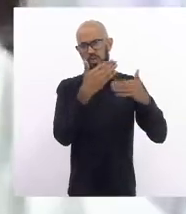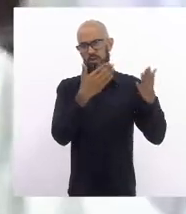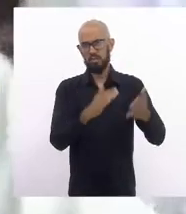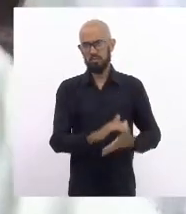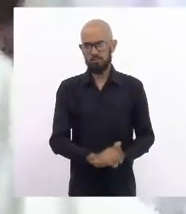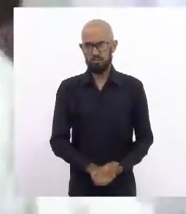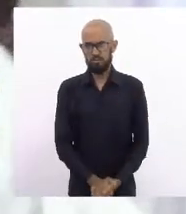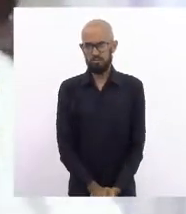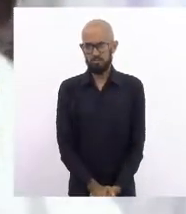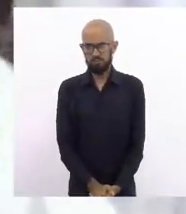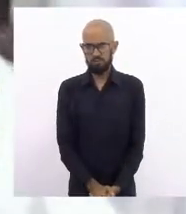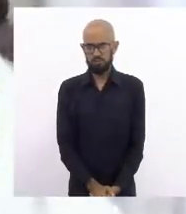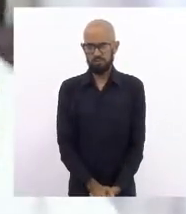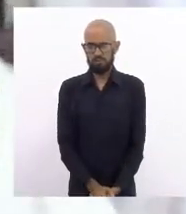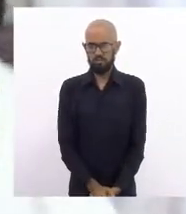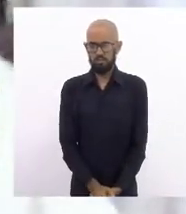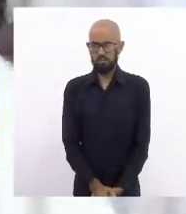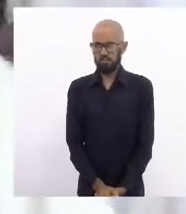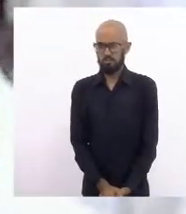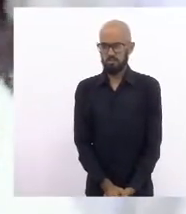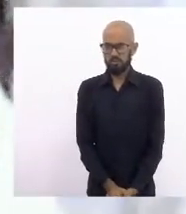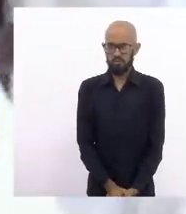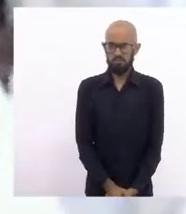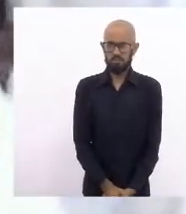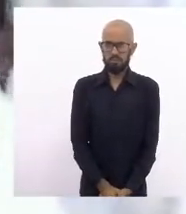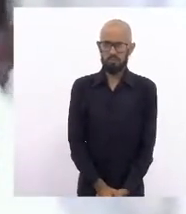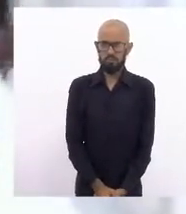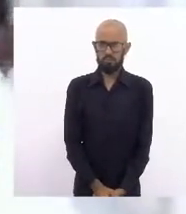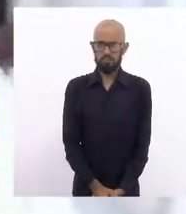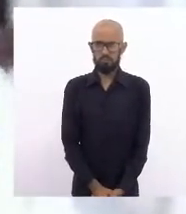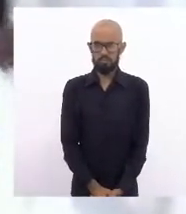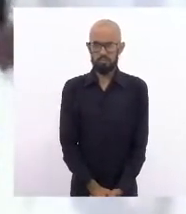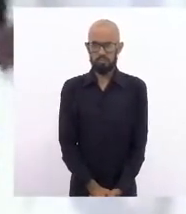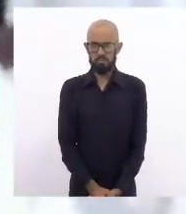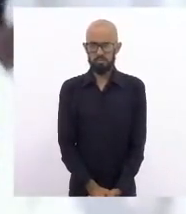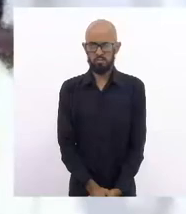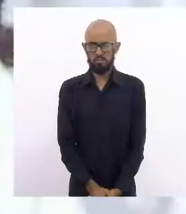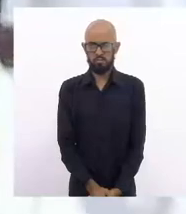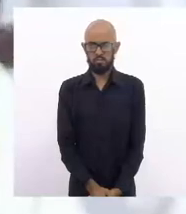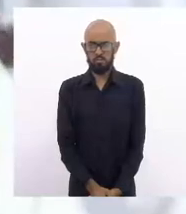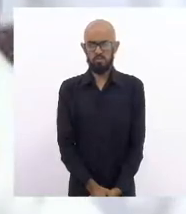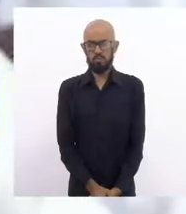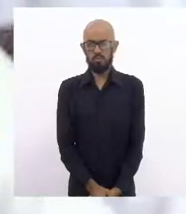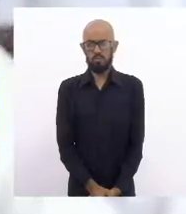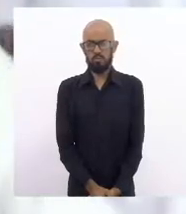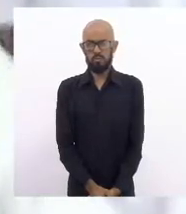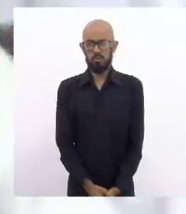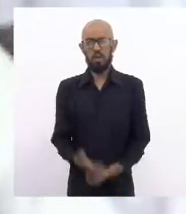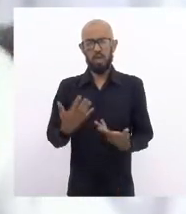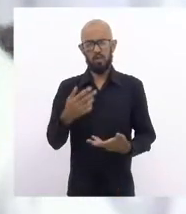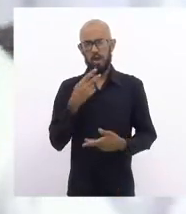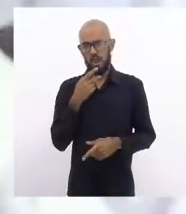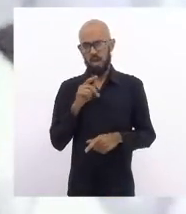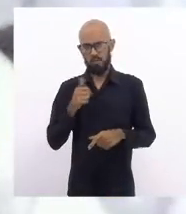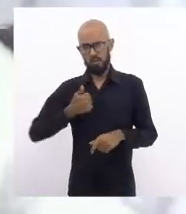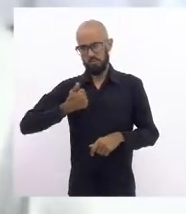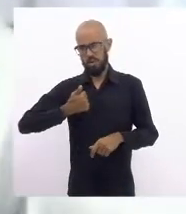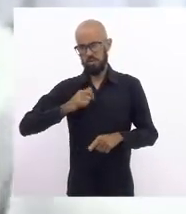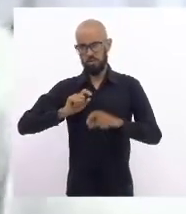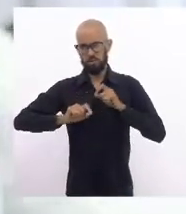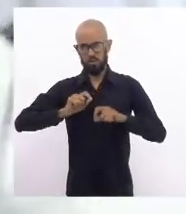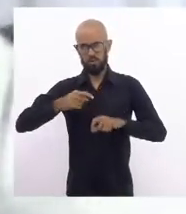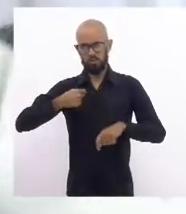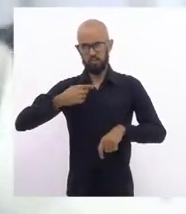Não, eu sei. Não, sabe o que é? Bom, primeiro eu queria dizer e eu tenho bastante